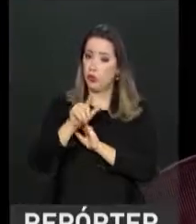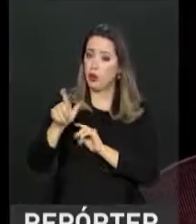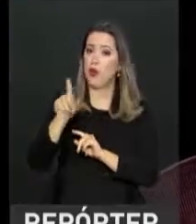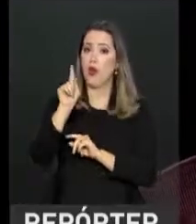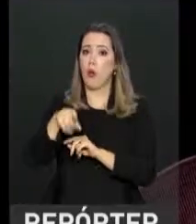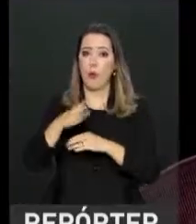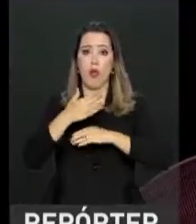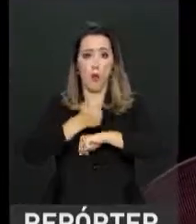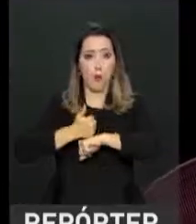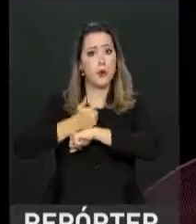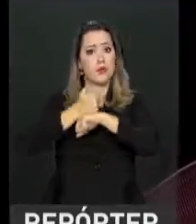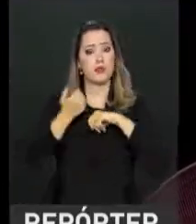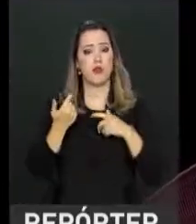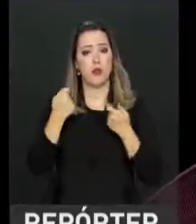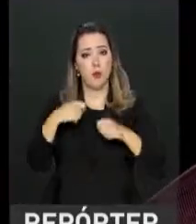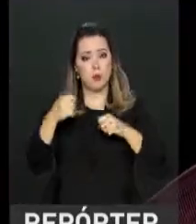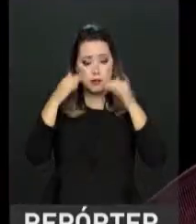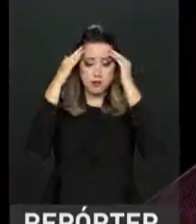profissão,